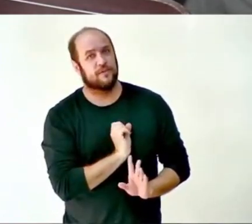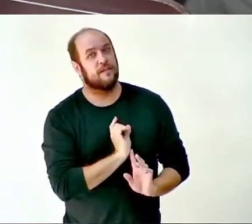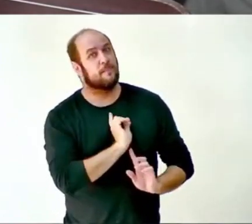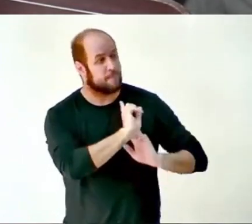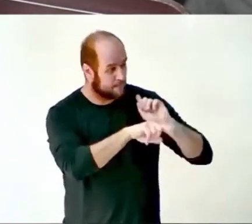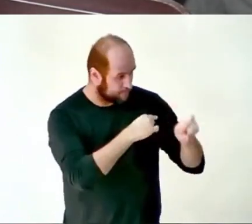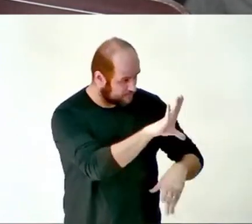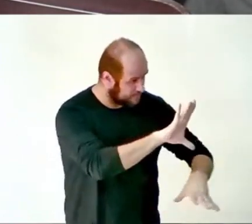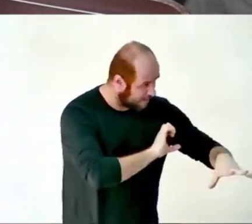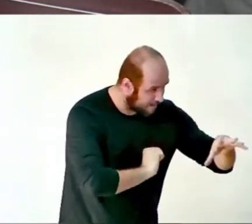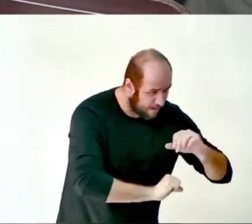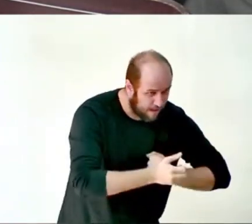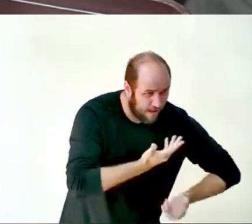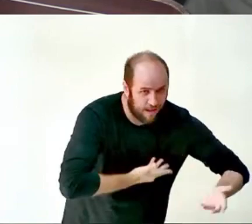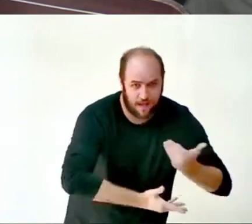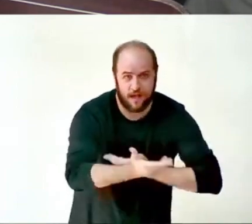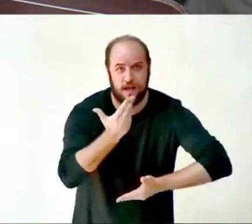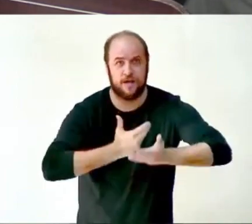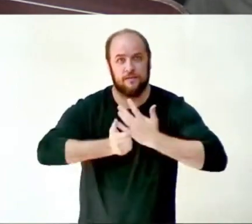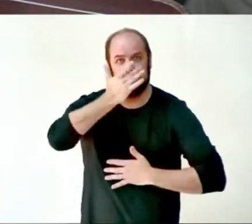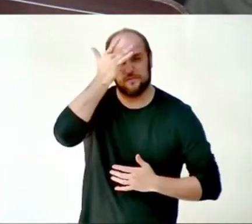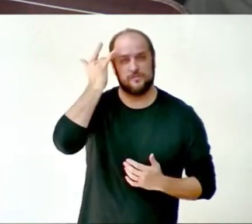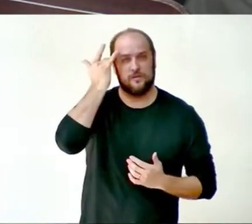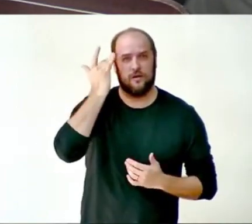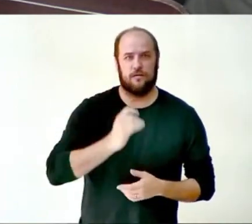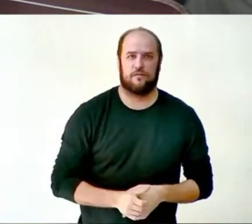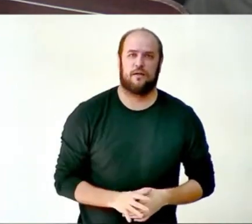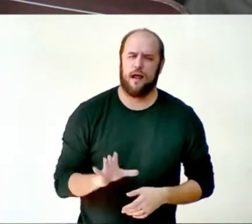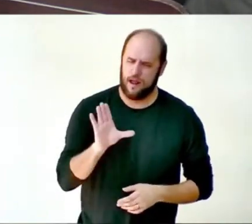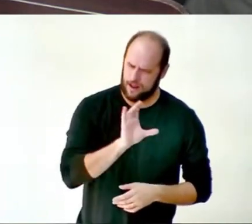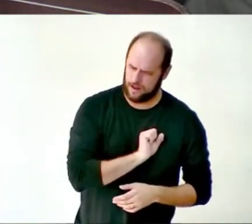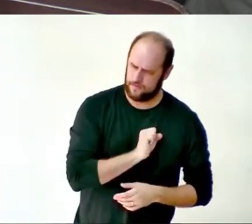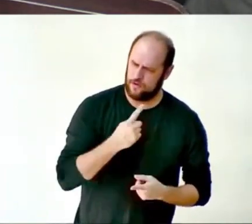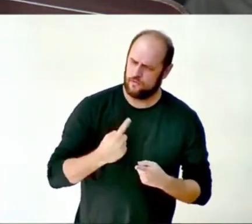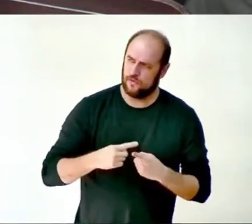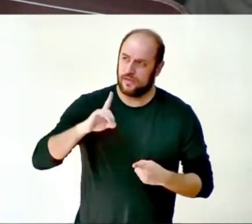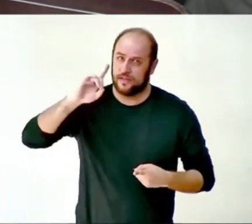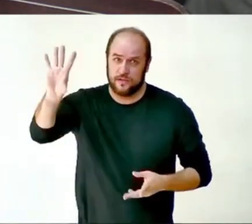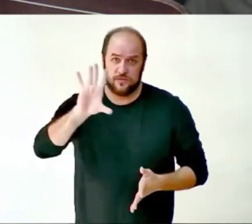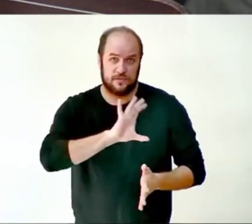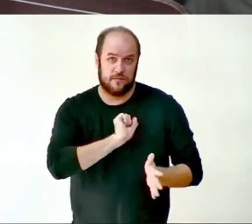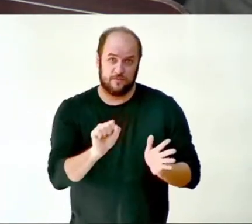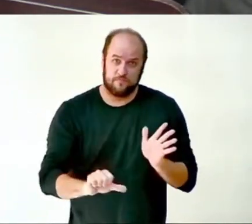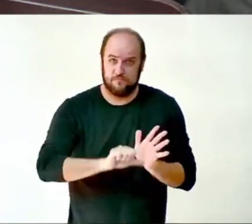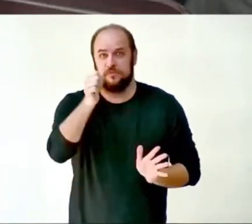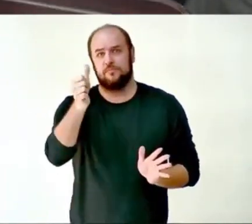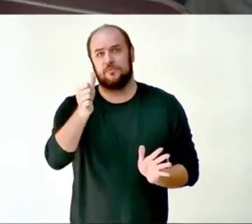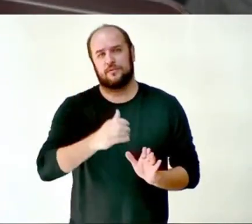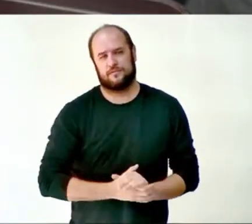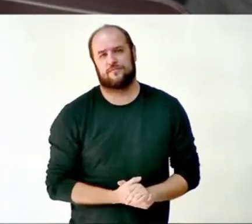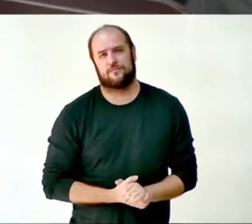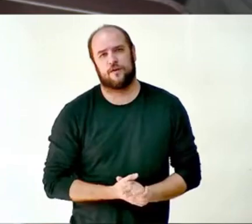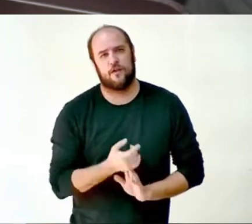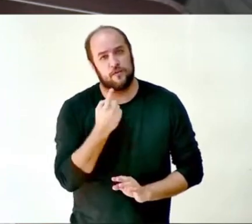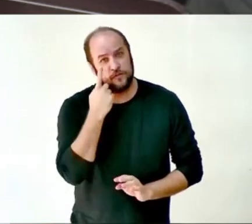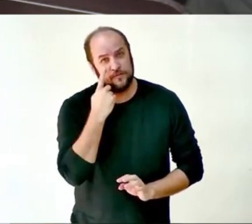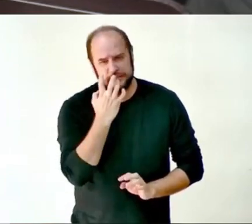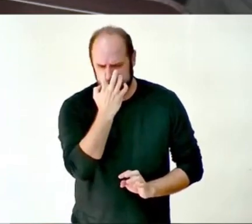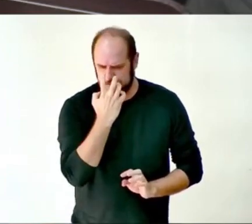4,13. Amamos porque Deus nos amou primeiro. Então veja como é séria essa questão da